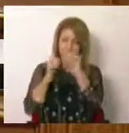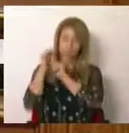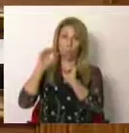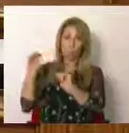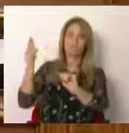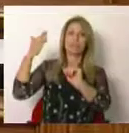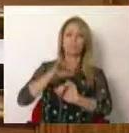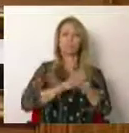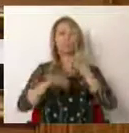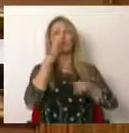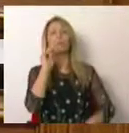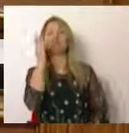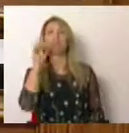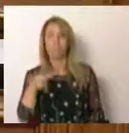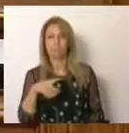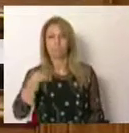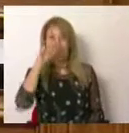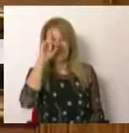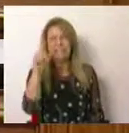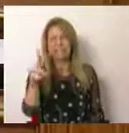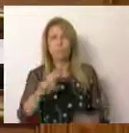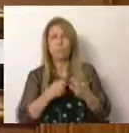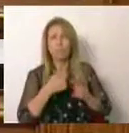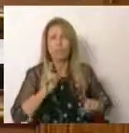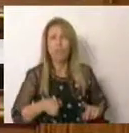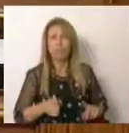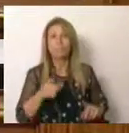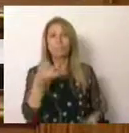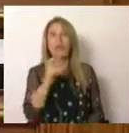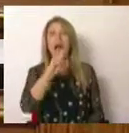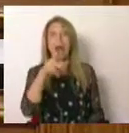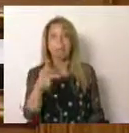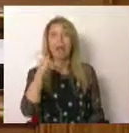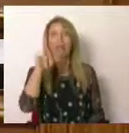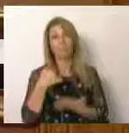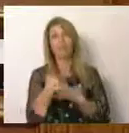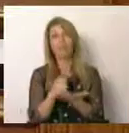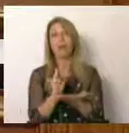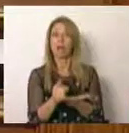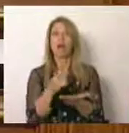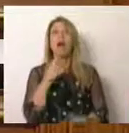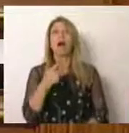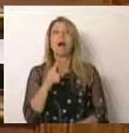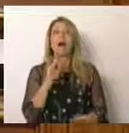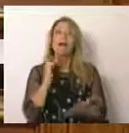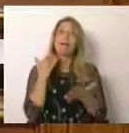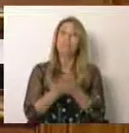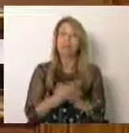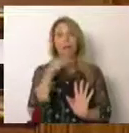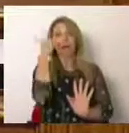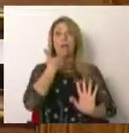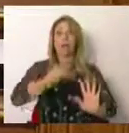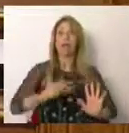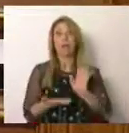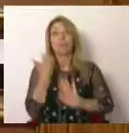Deputado Ivan Gonçalves, sabe qual é o problema? É que a APA também anda a contribuir para isso. Anda a contribuir para a